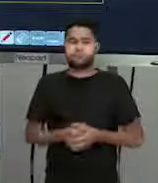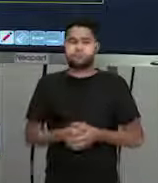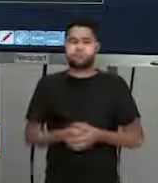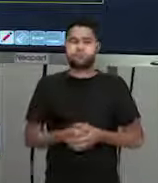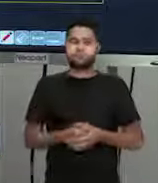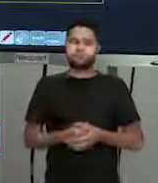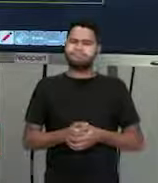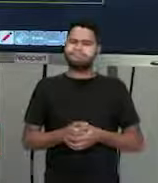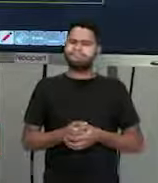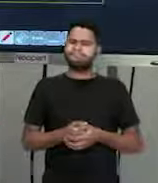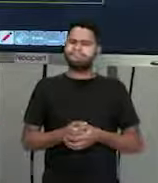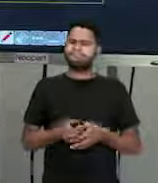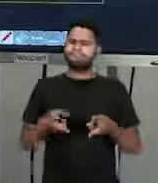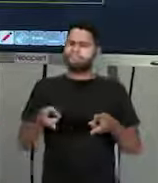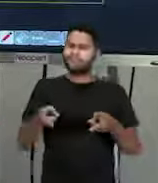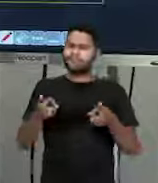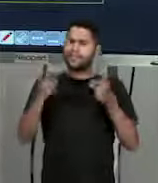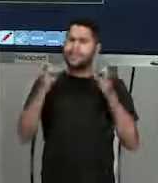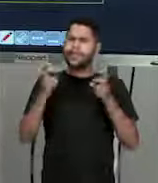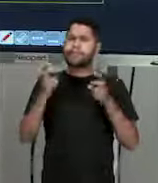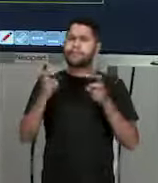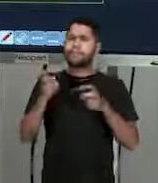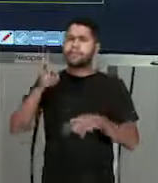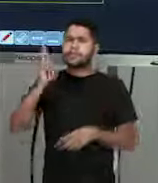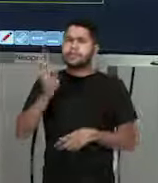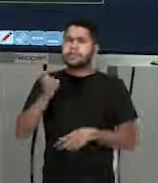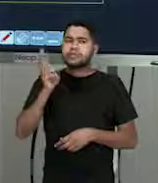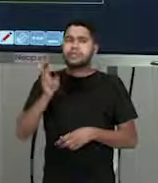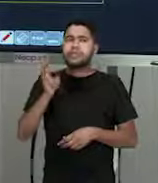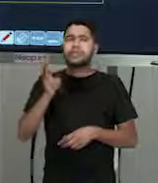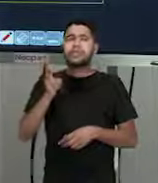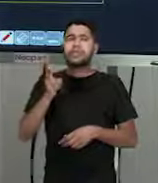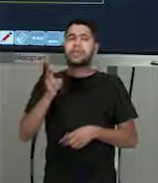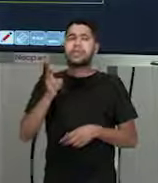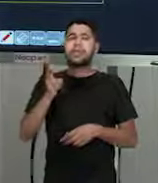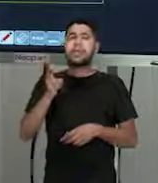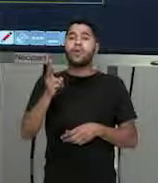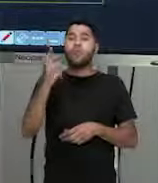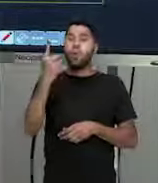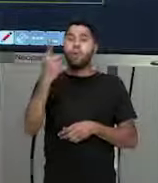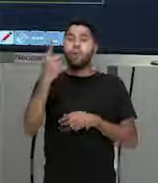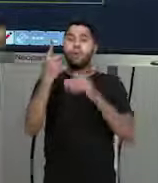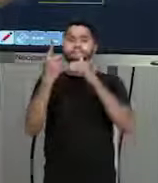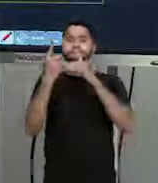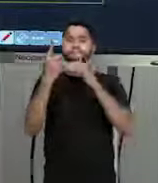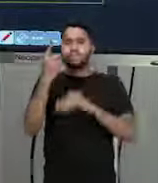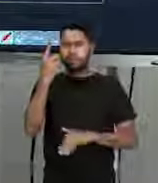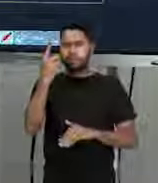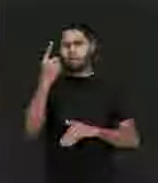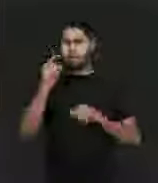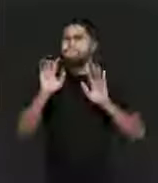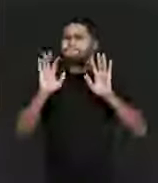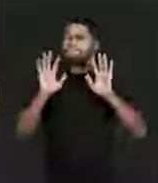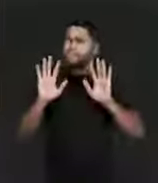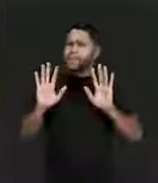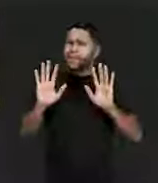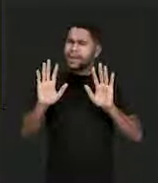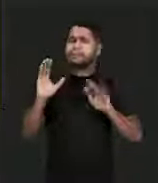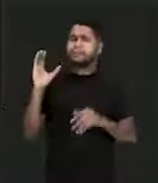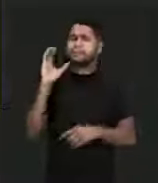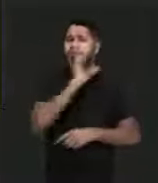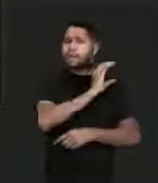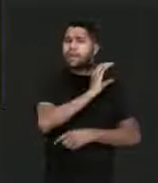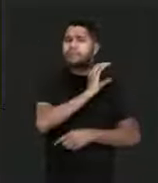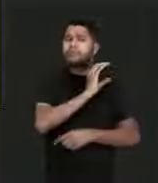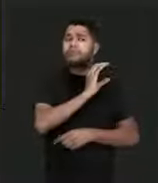gente percebe que esse rendimento é sempre menor que 1. Mas, e se o calor